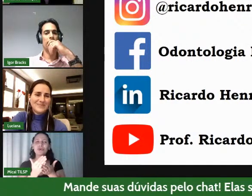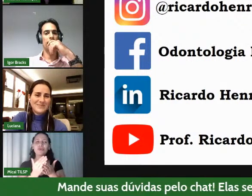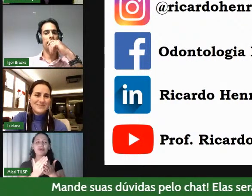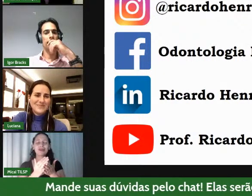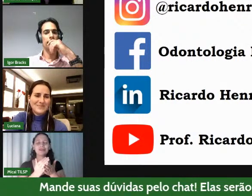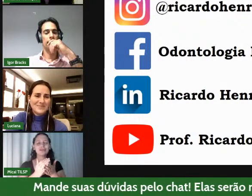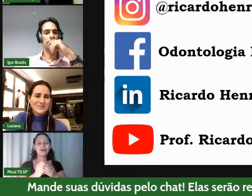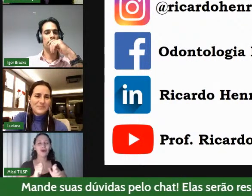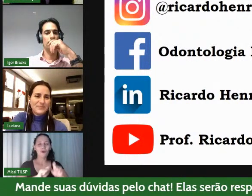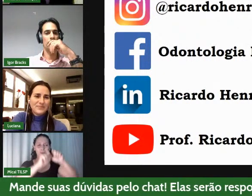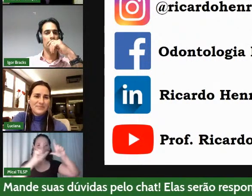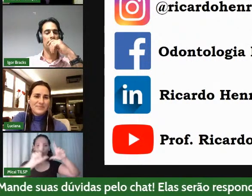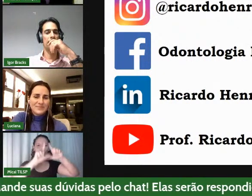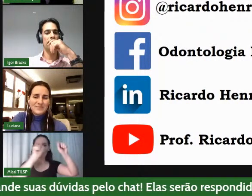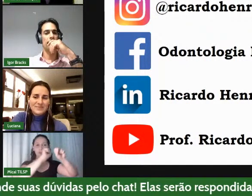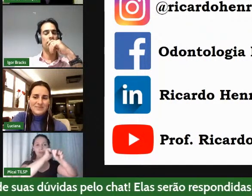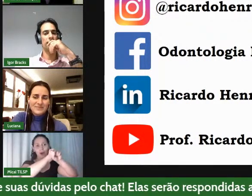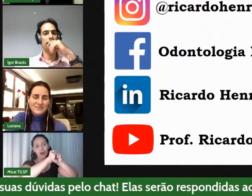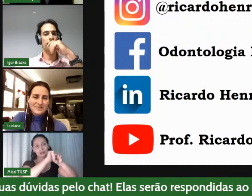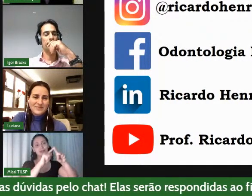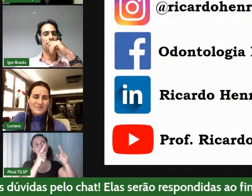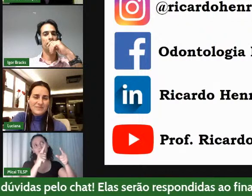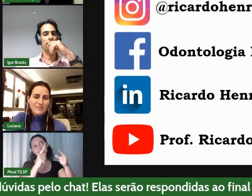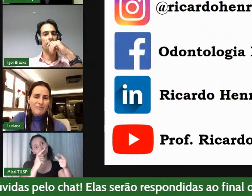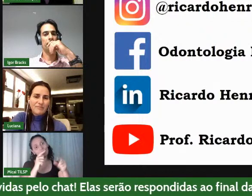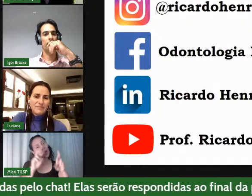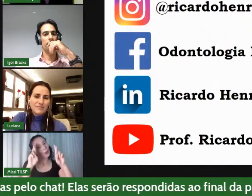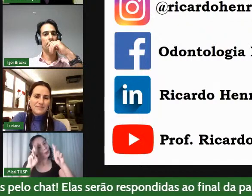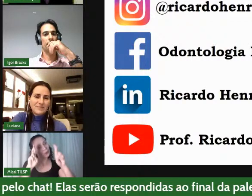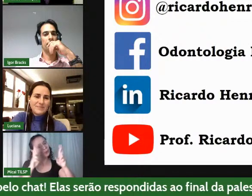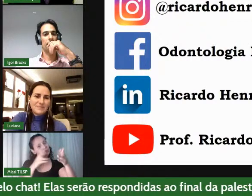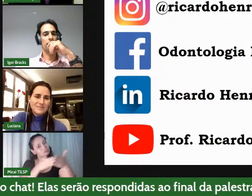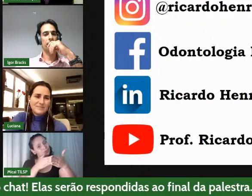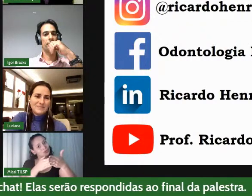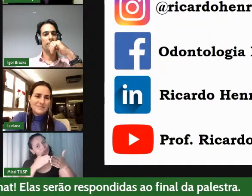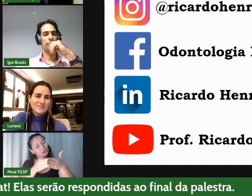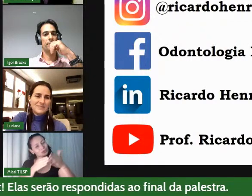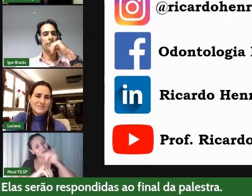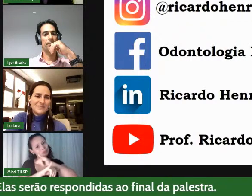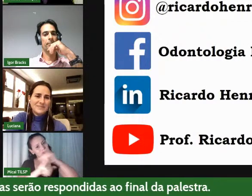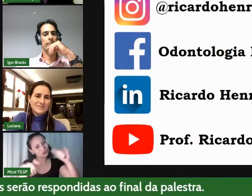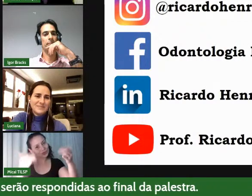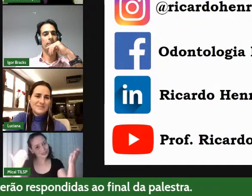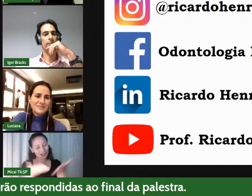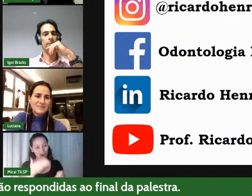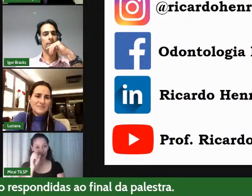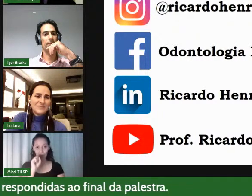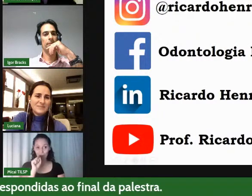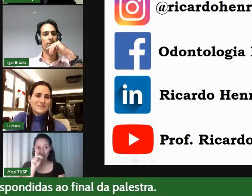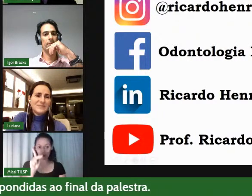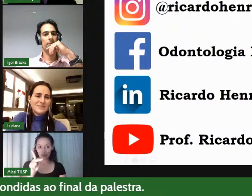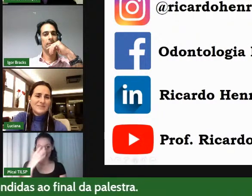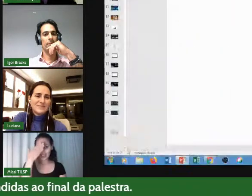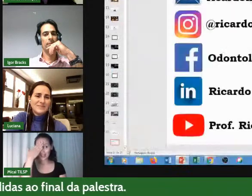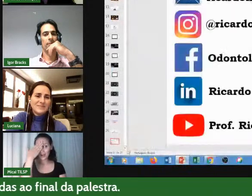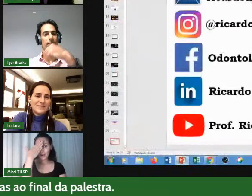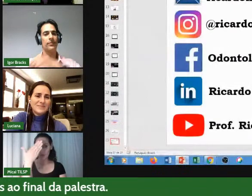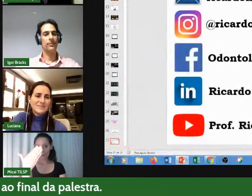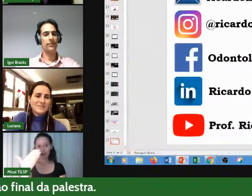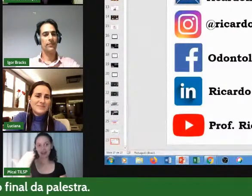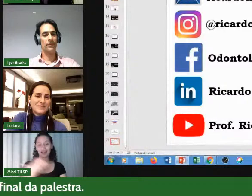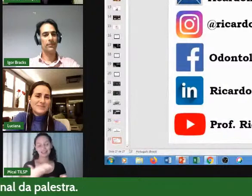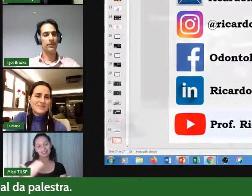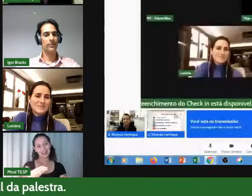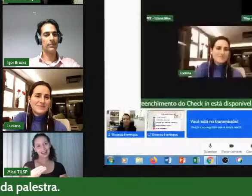minha projeção, mas espero que não tenha atrapalhado o recado desse momento aqui, ok? Muito obrigado e passo a palavra